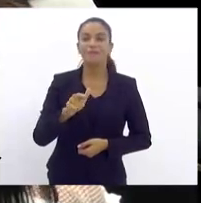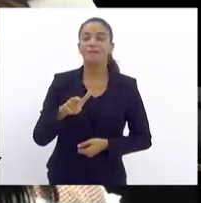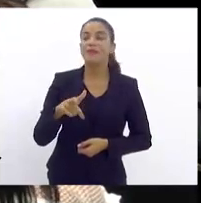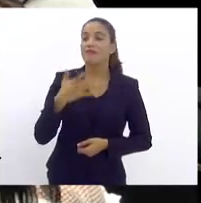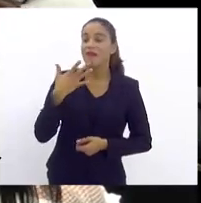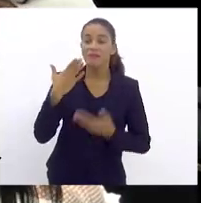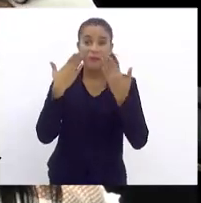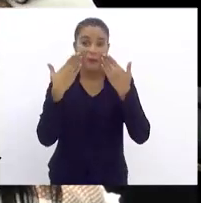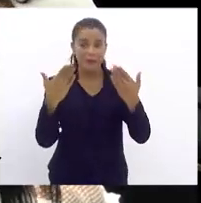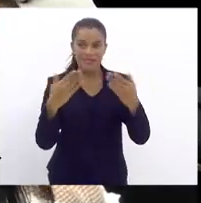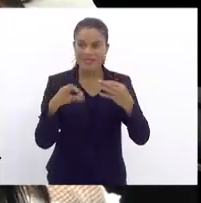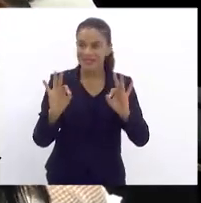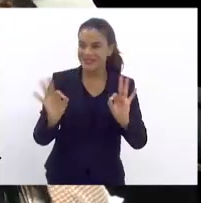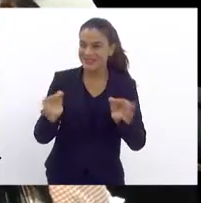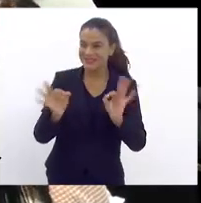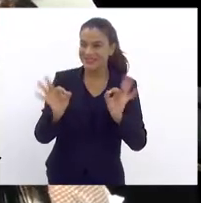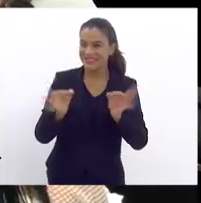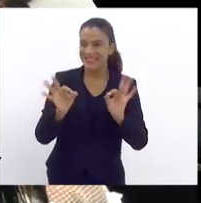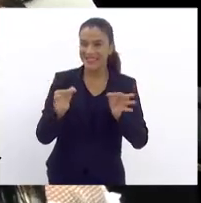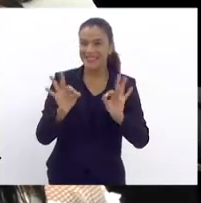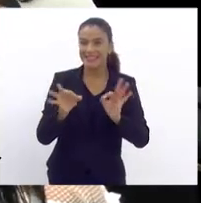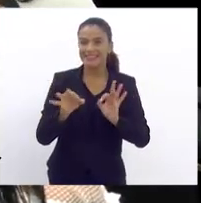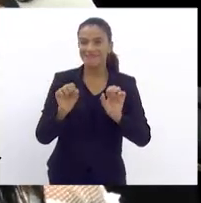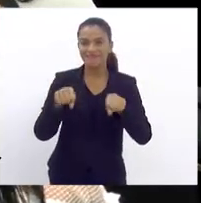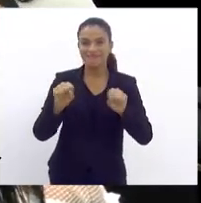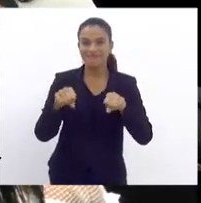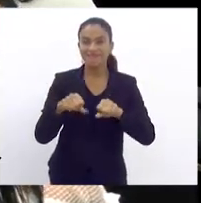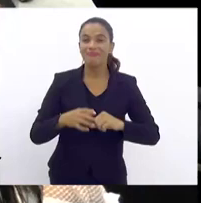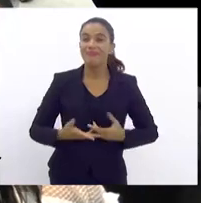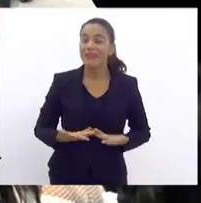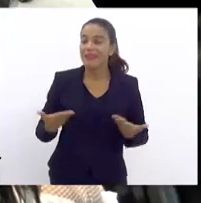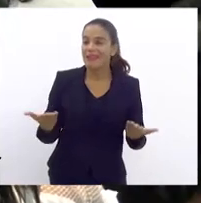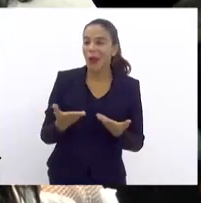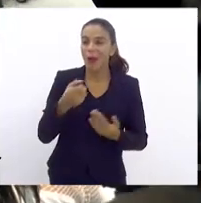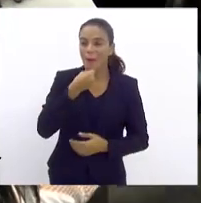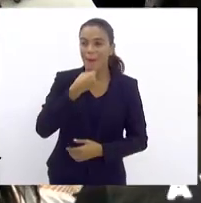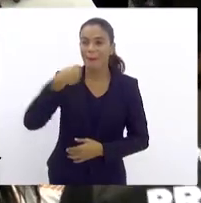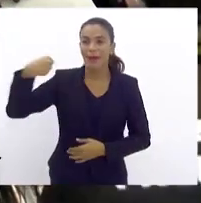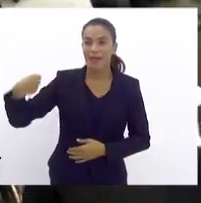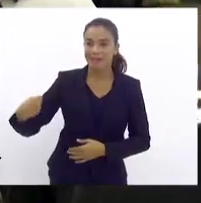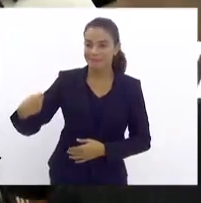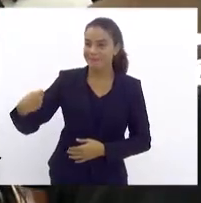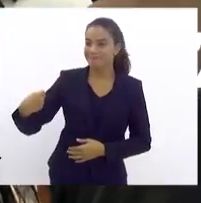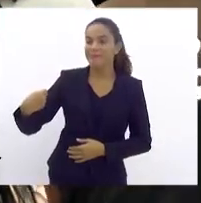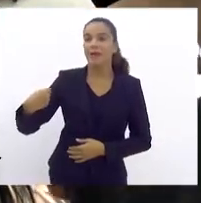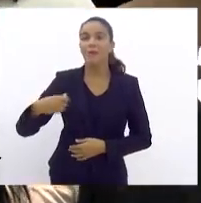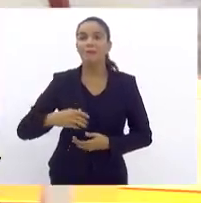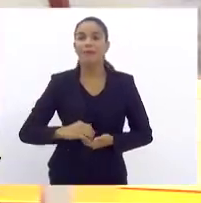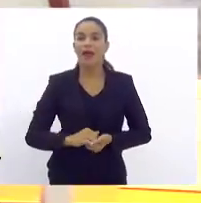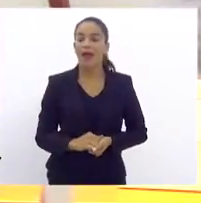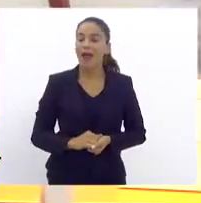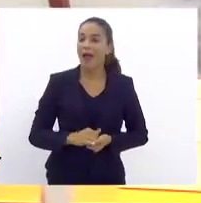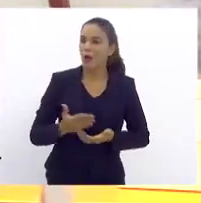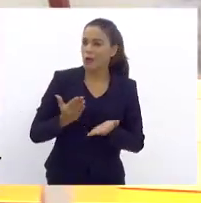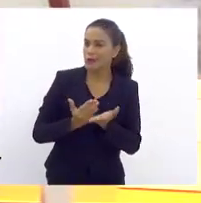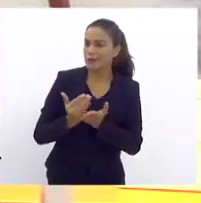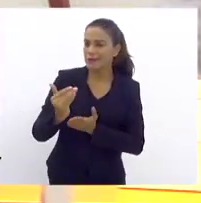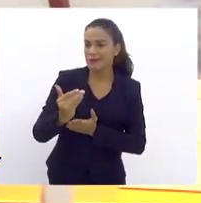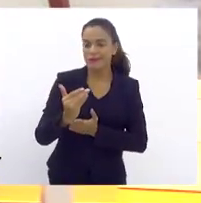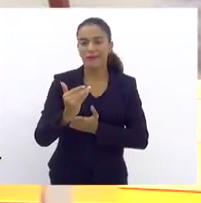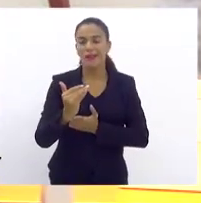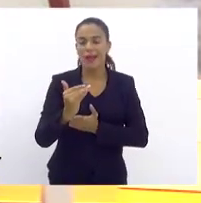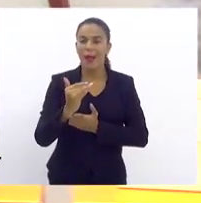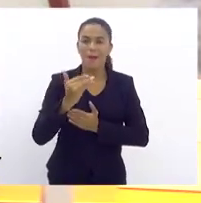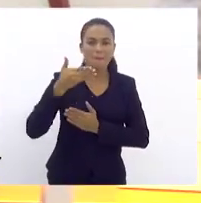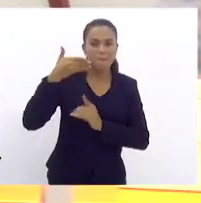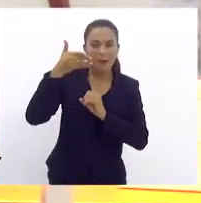fazer uma apresentação também não é Guilherme então vou passar a palavra que depois quando a gente iniciar as pequenas